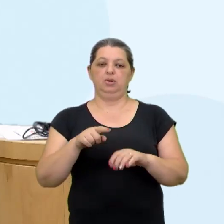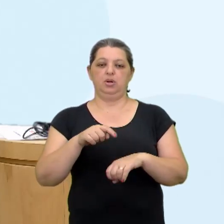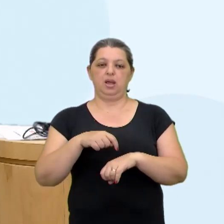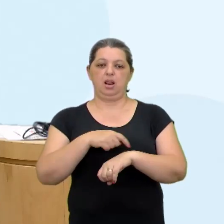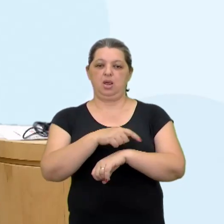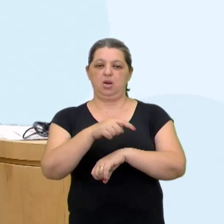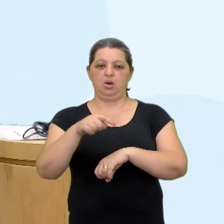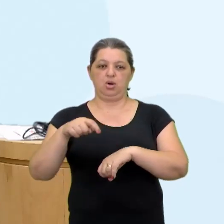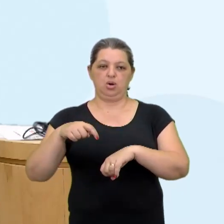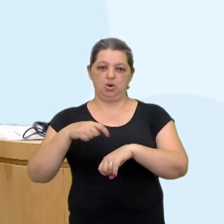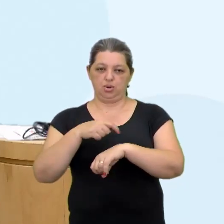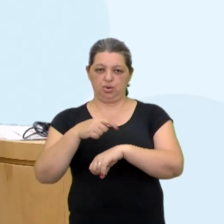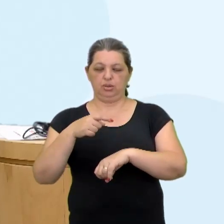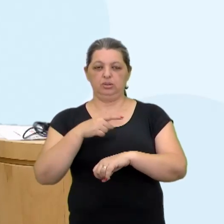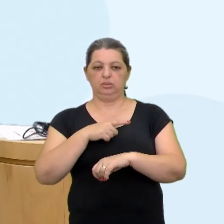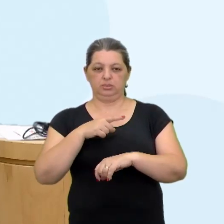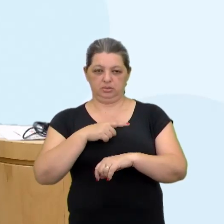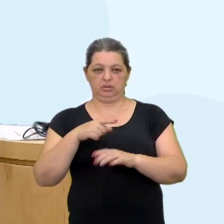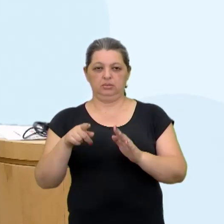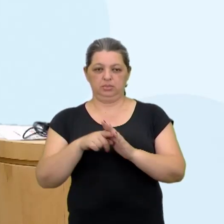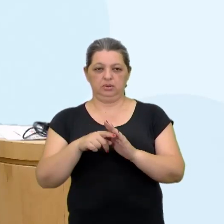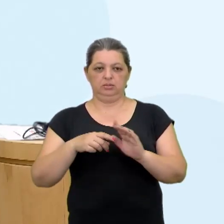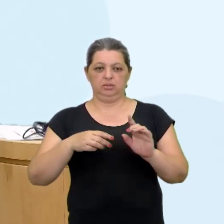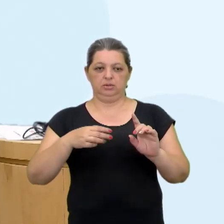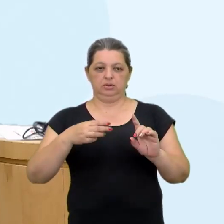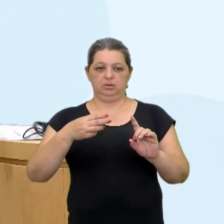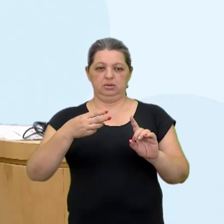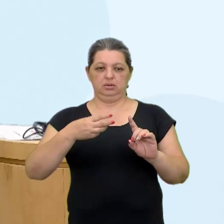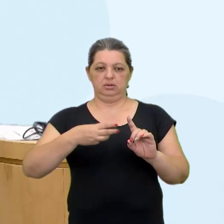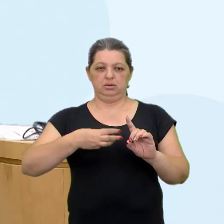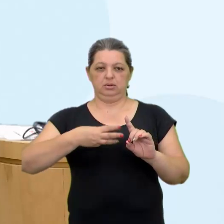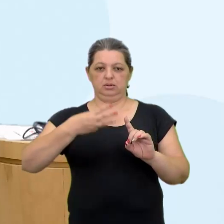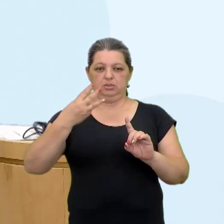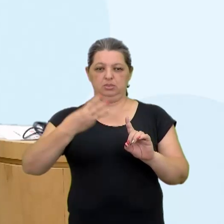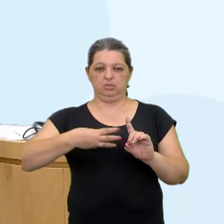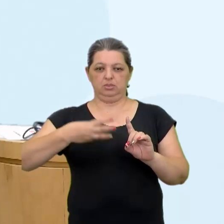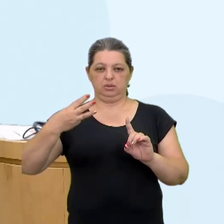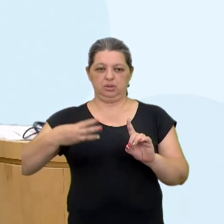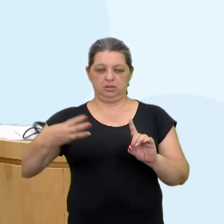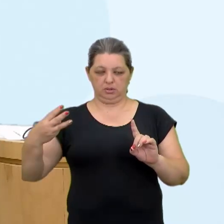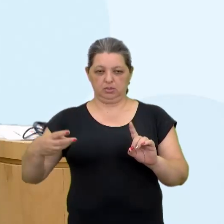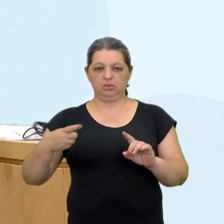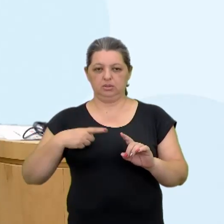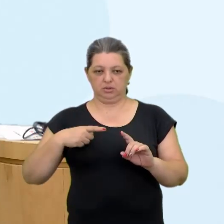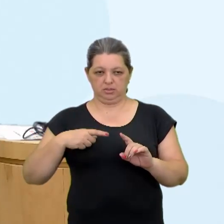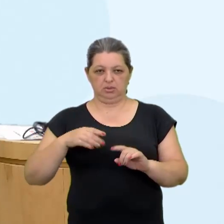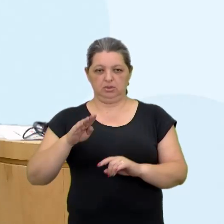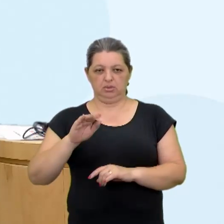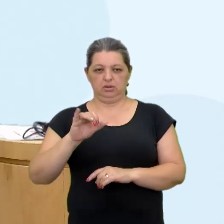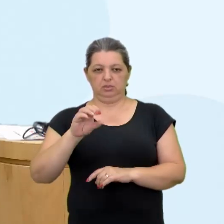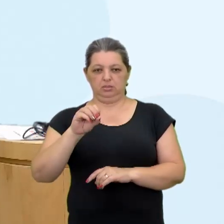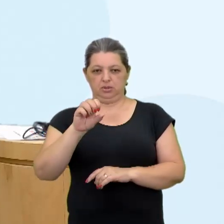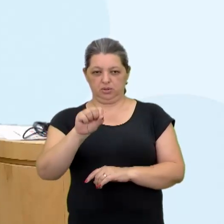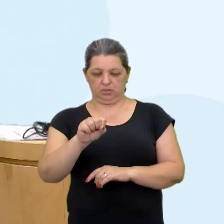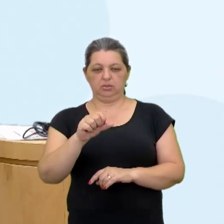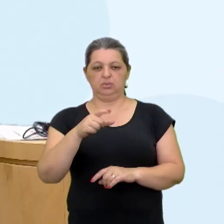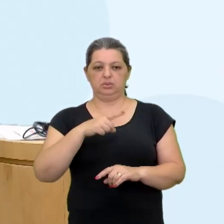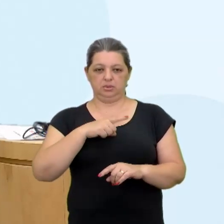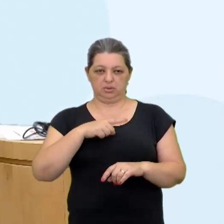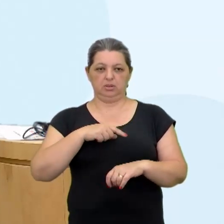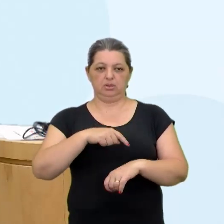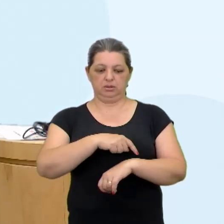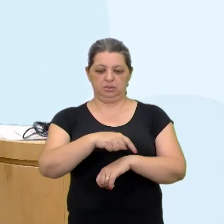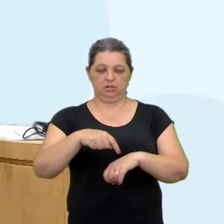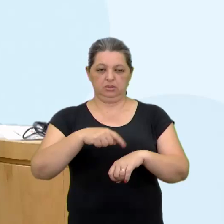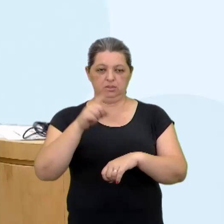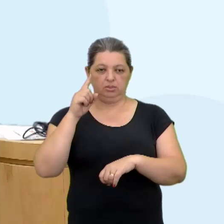da mesma maneira que a gente tem no Windows a BIOS, que tem ali a marcação de data e hora, a gente também tem